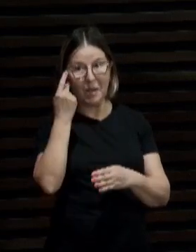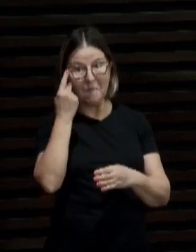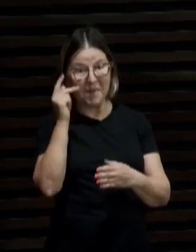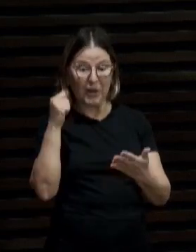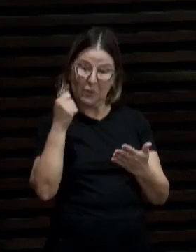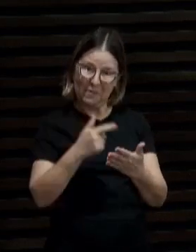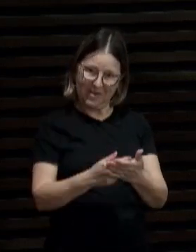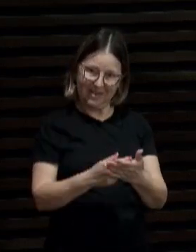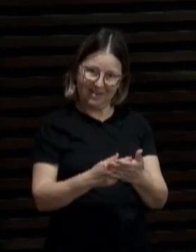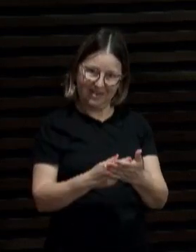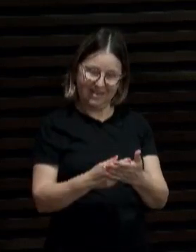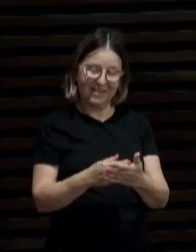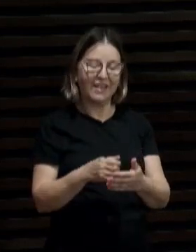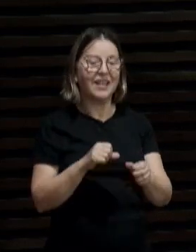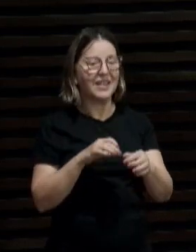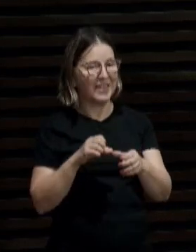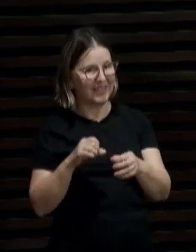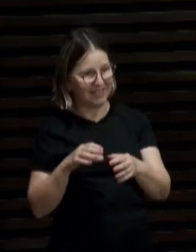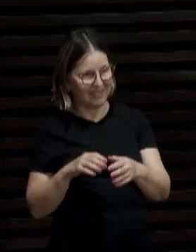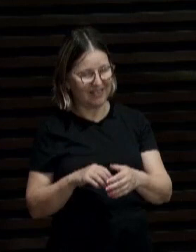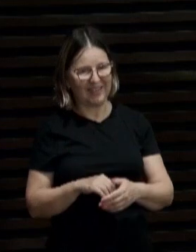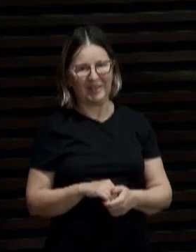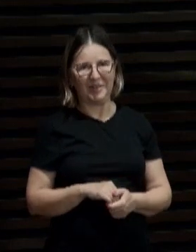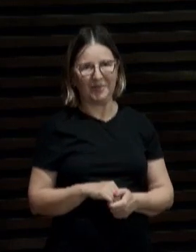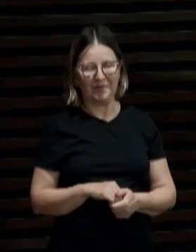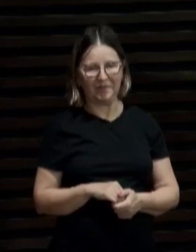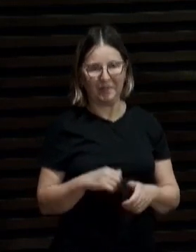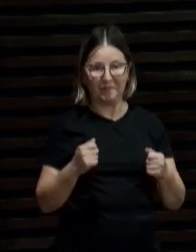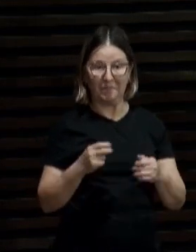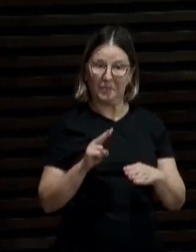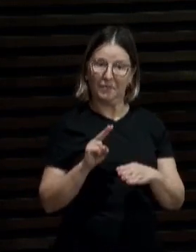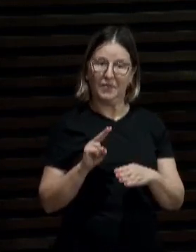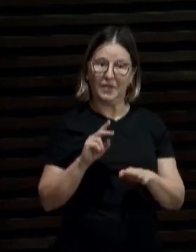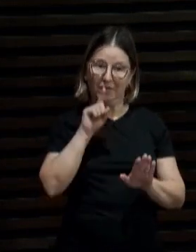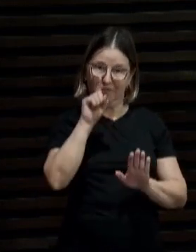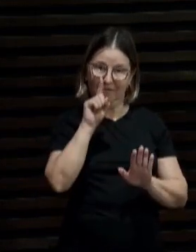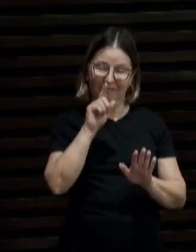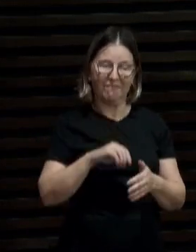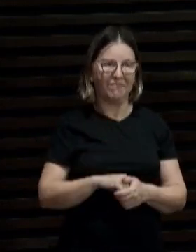Deus. Loquacidade frívola, meus irmãos, nós precisamos tomar cuidado.